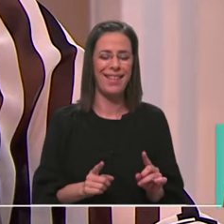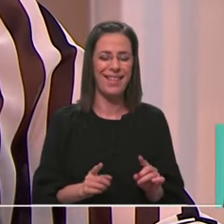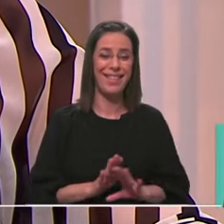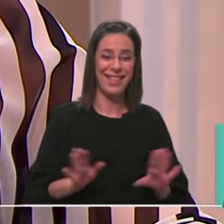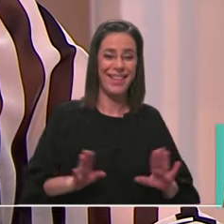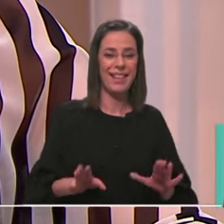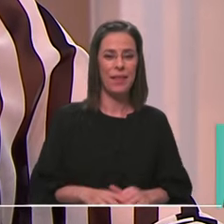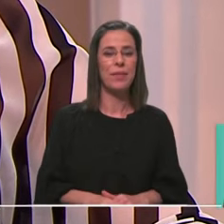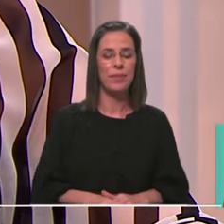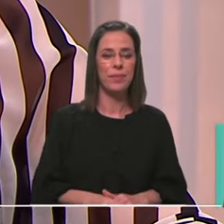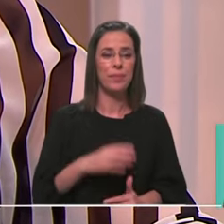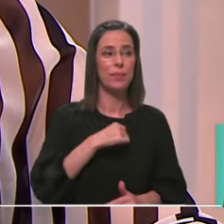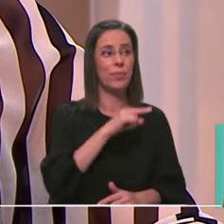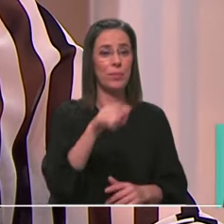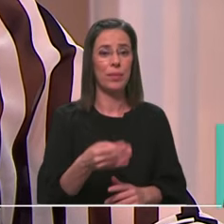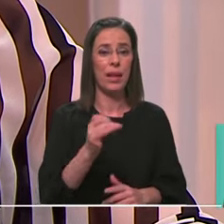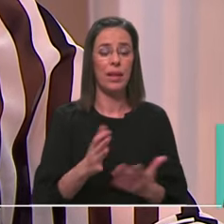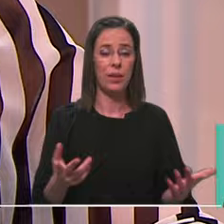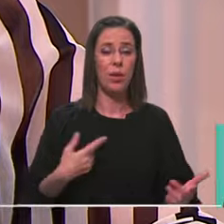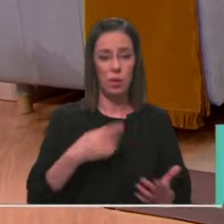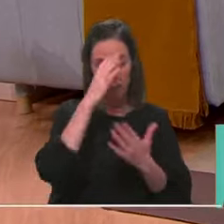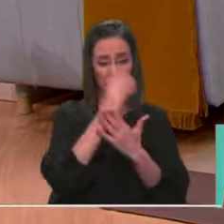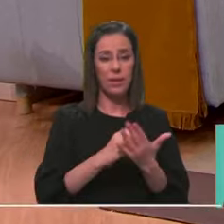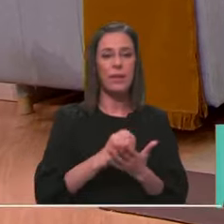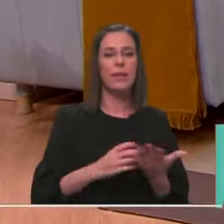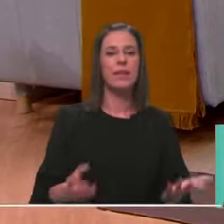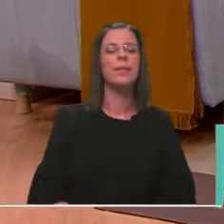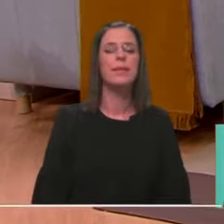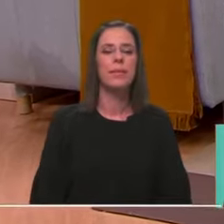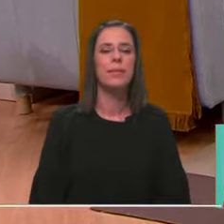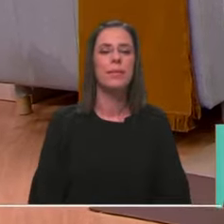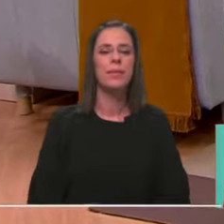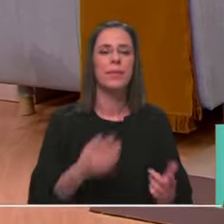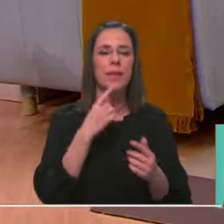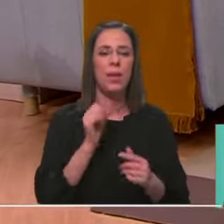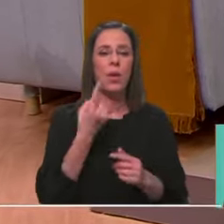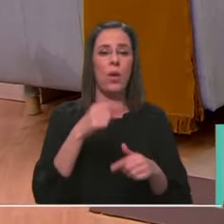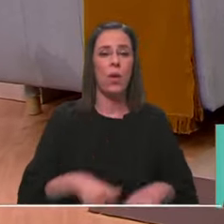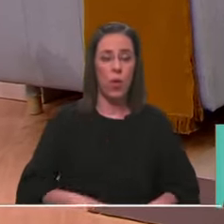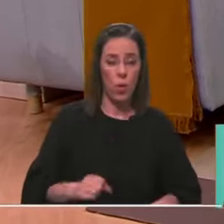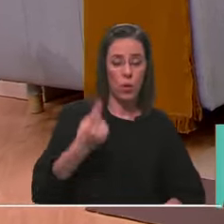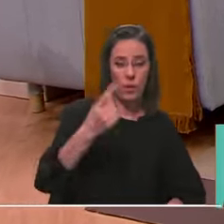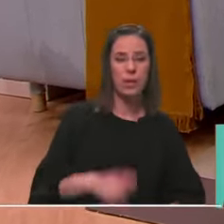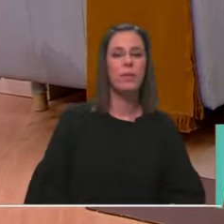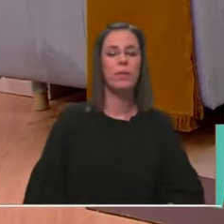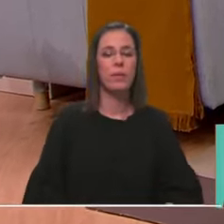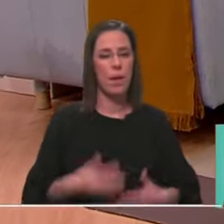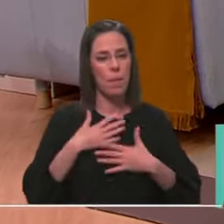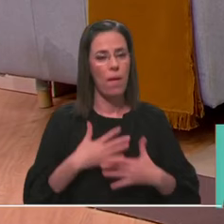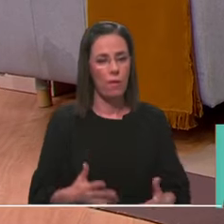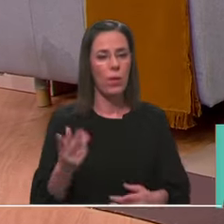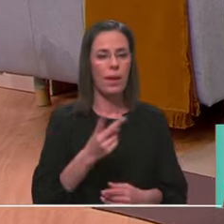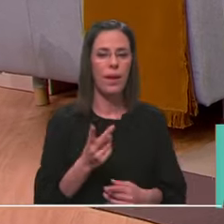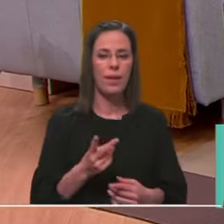tava já tinha vindo cá a CIC nós nós é que não sa era um est triente nós Aqua não tamos era mas era uma vontade